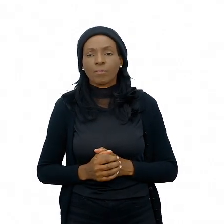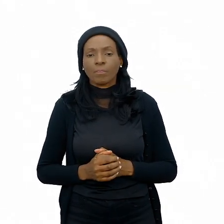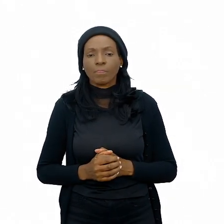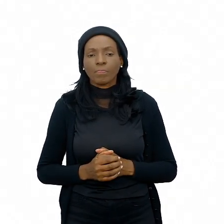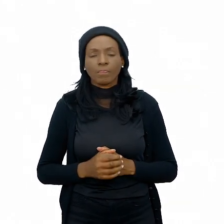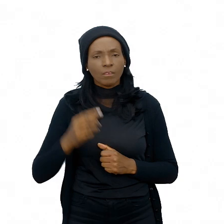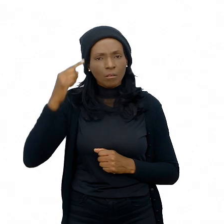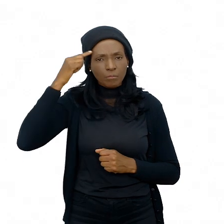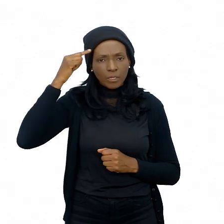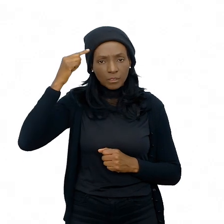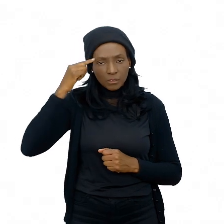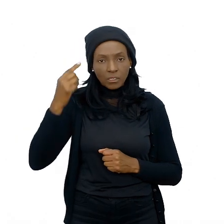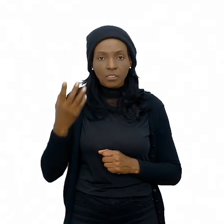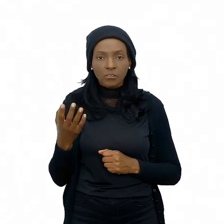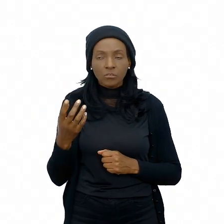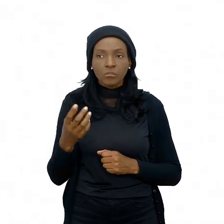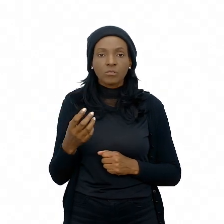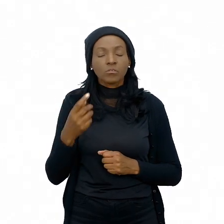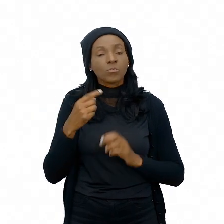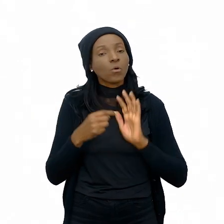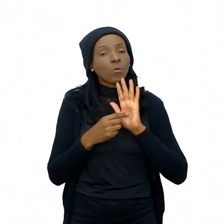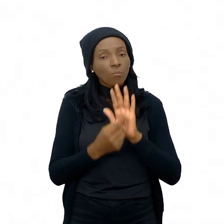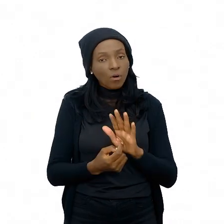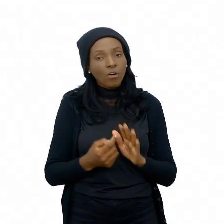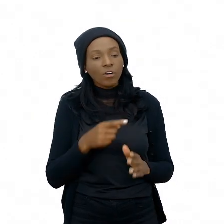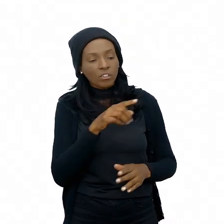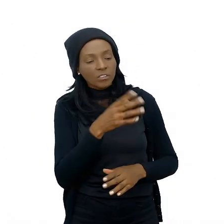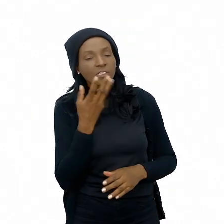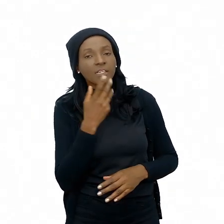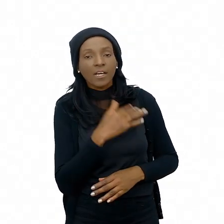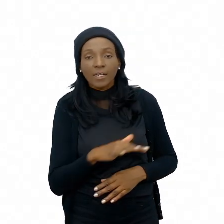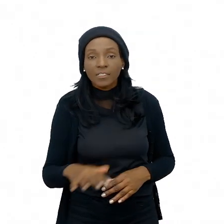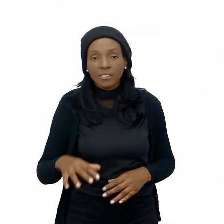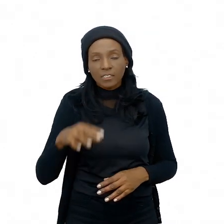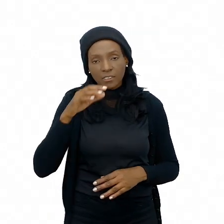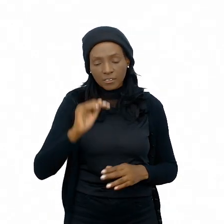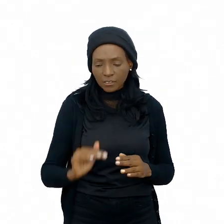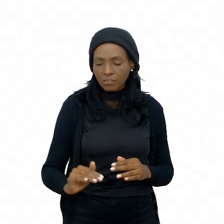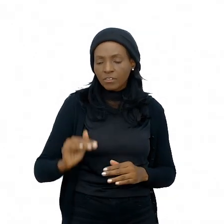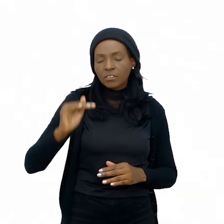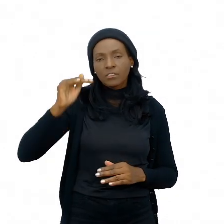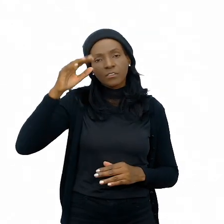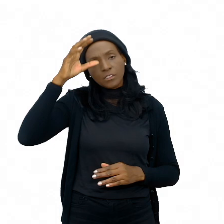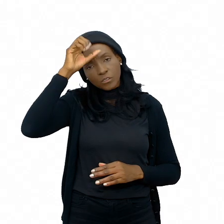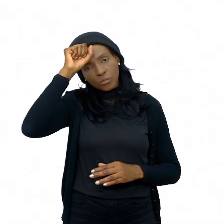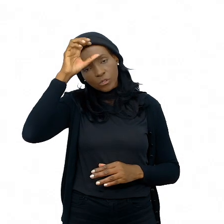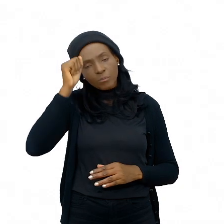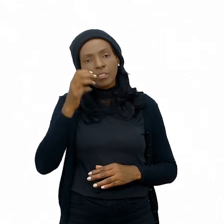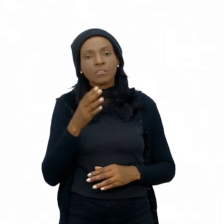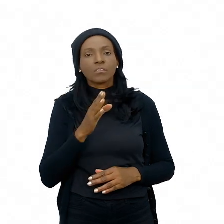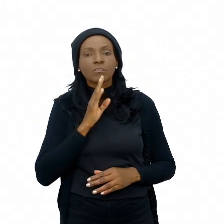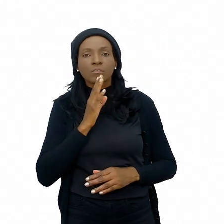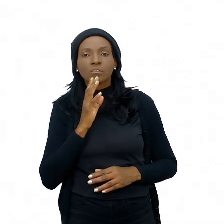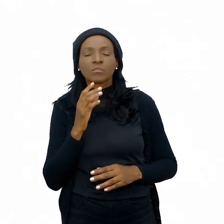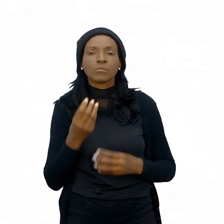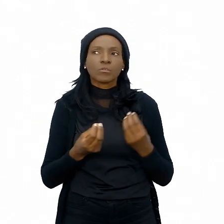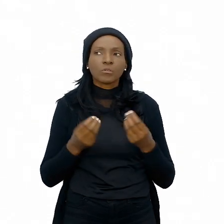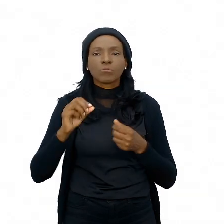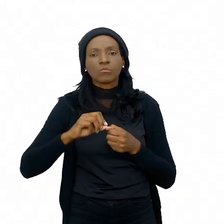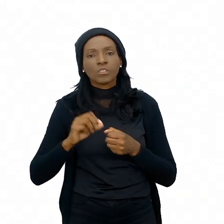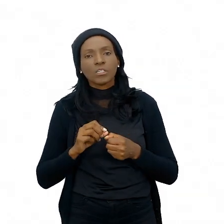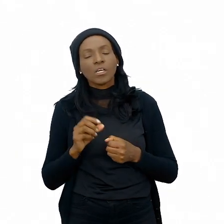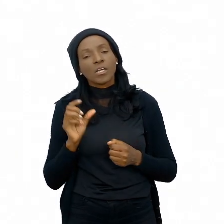Esses pensamentos revelam como a criança constrói o conhecimento sobre o funcionamento e é